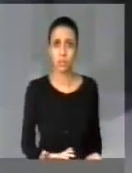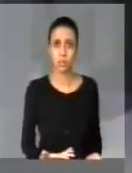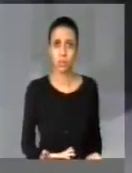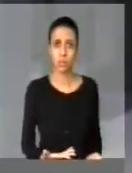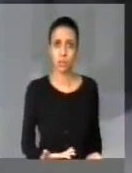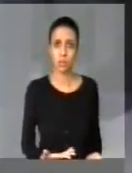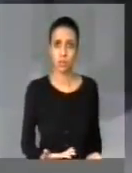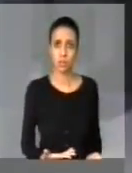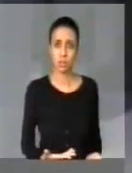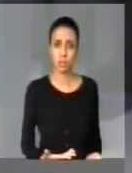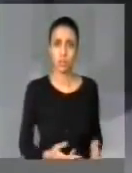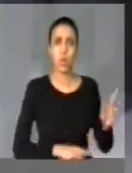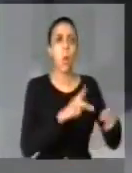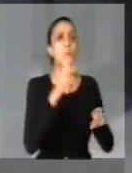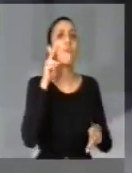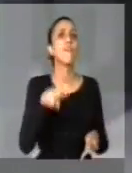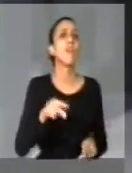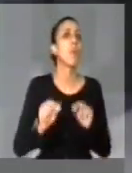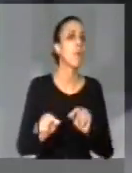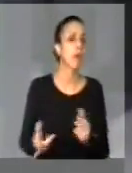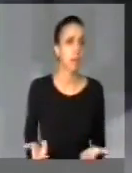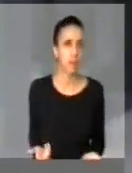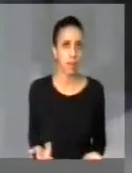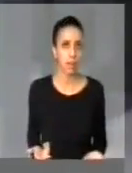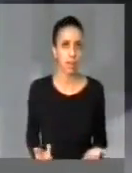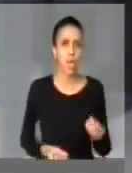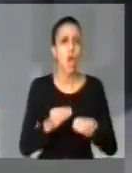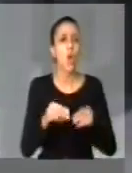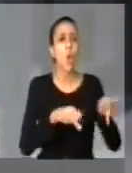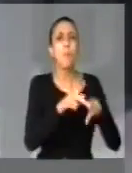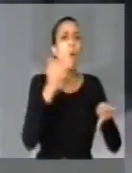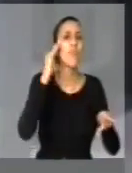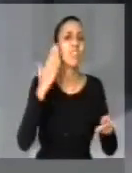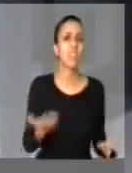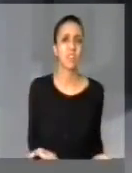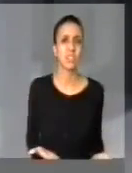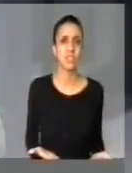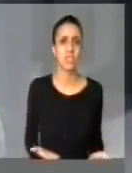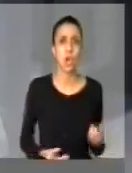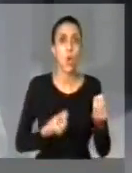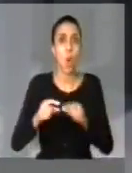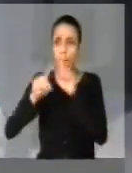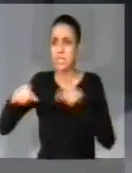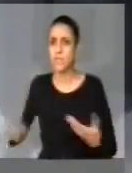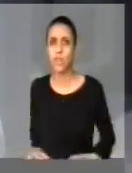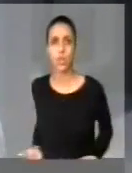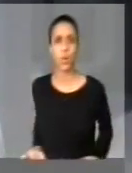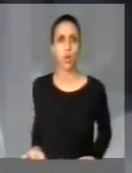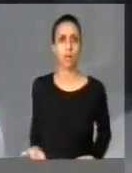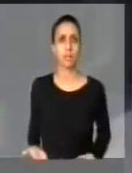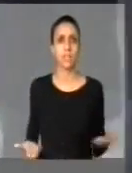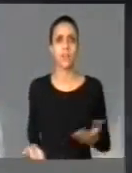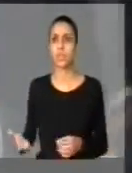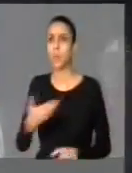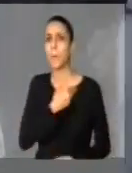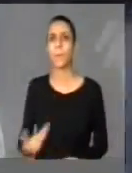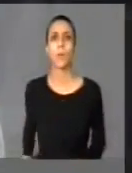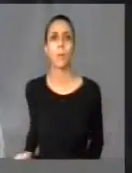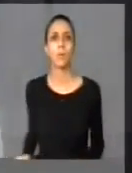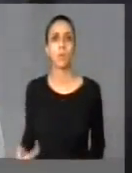povo está observando esse momento como é que ele pode entender como é que os servidores serviços públicos serão